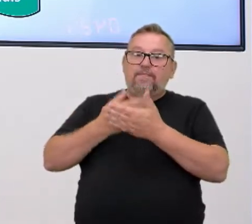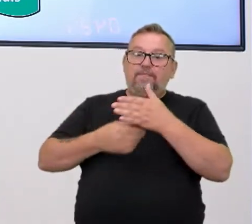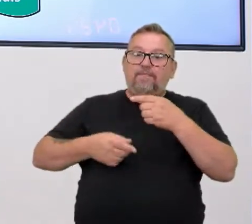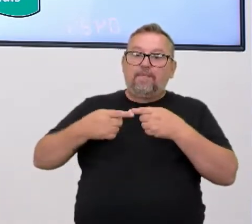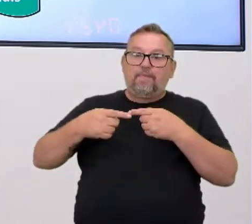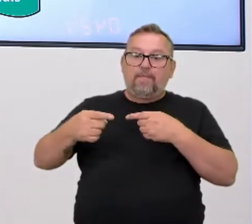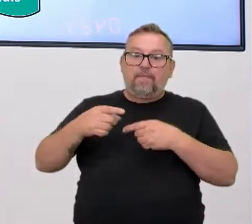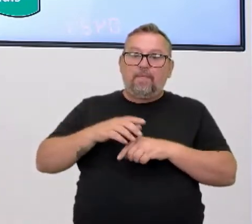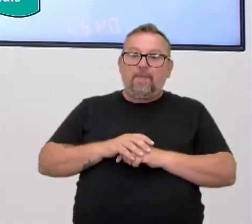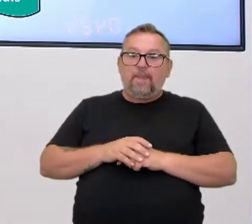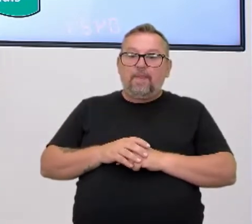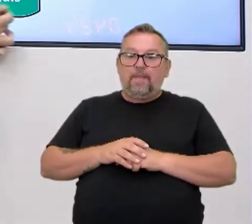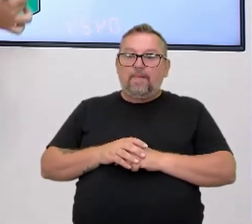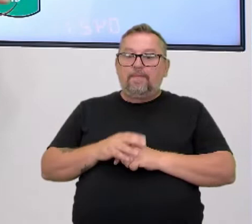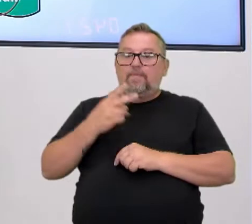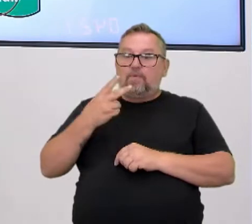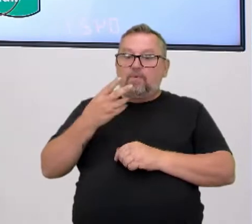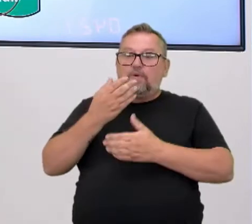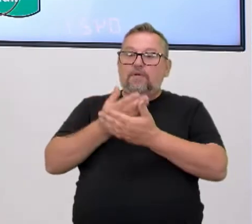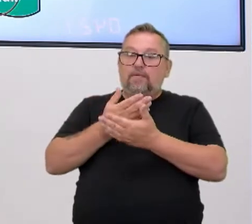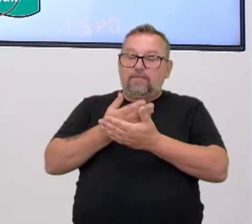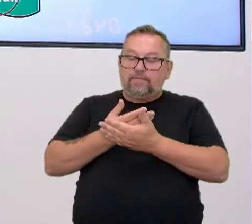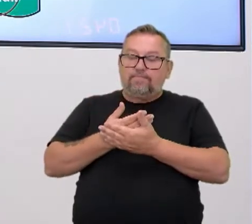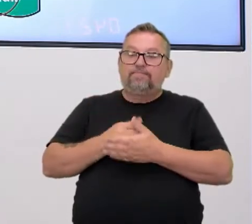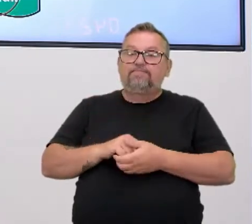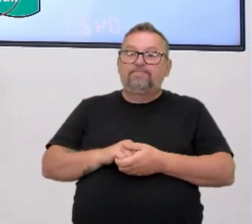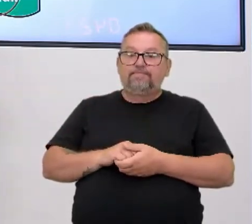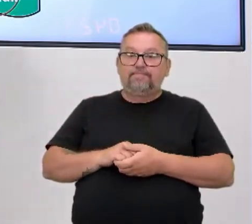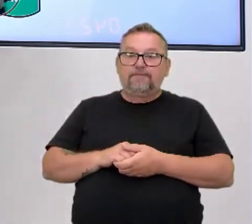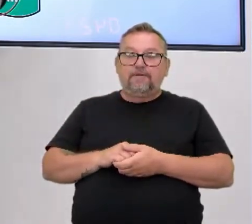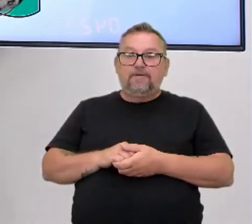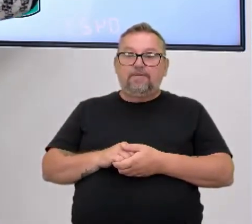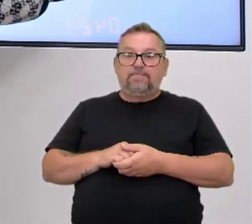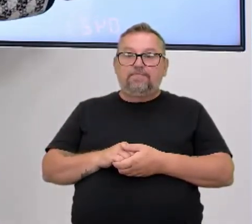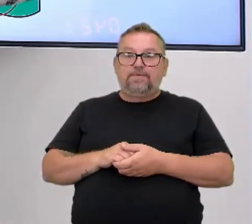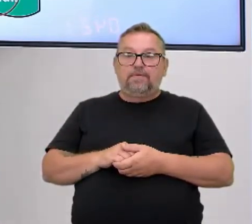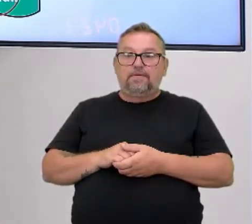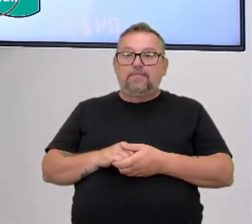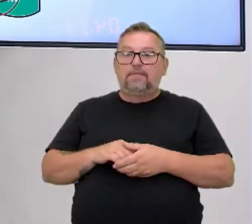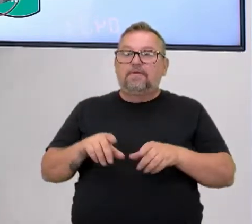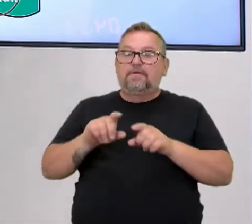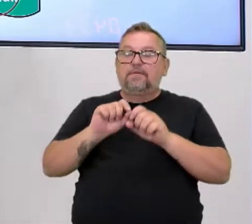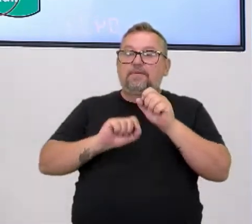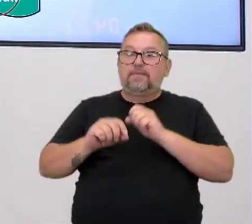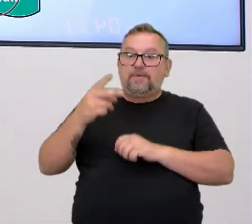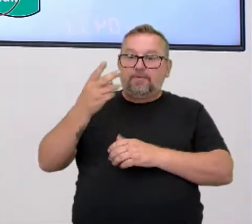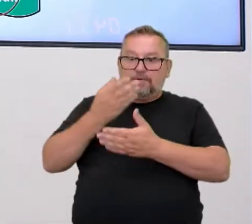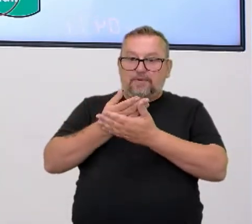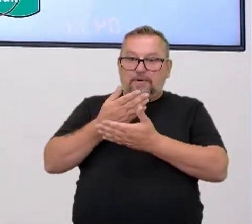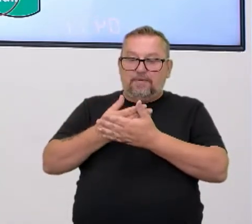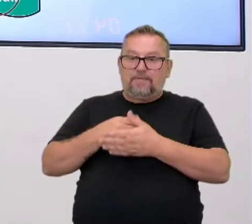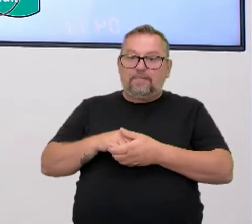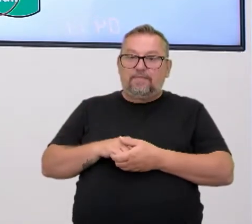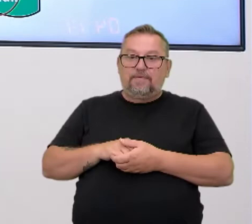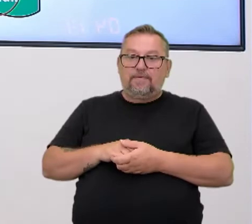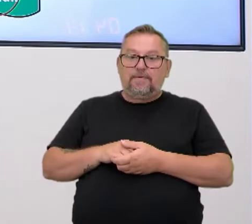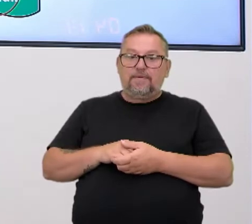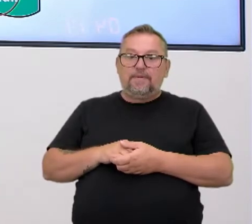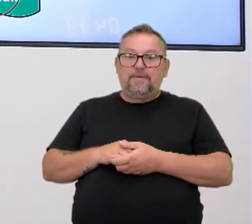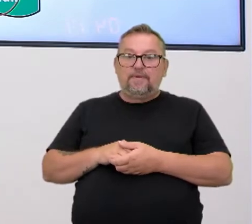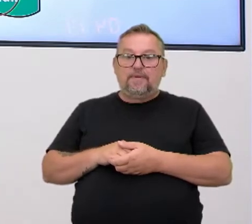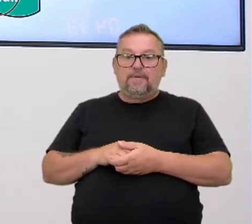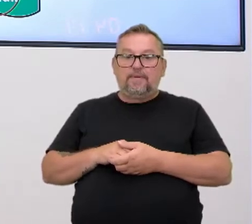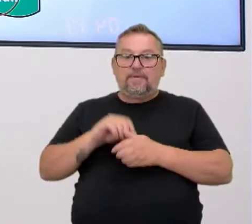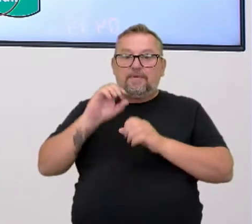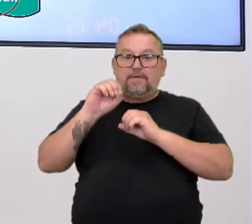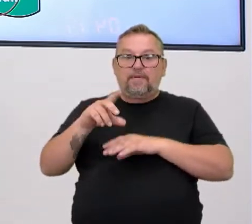A influência na mídia dos jovens, 2 aulas semanais. Fenômenos físicos, 2 aulas semanais. E